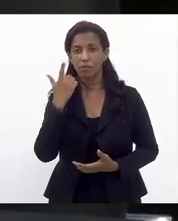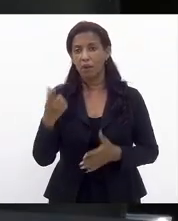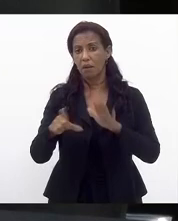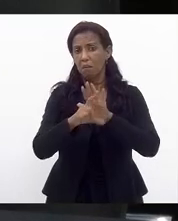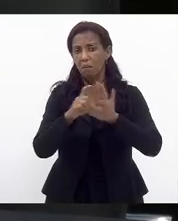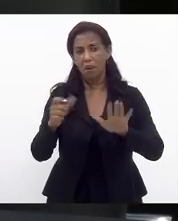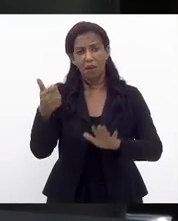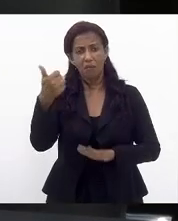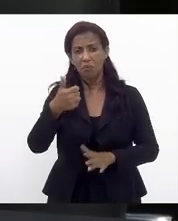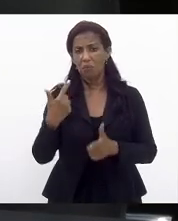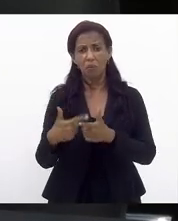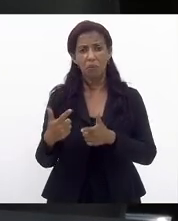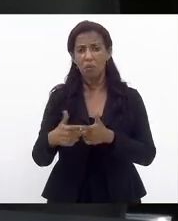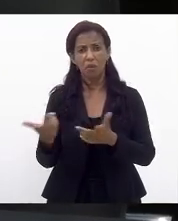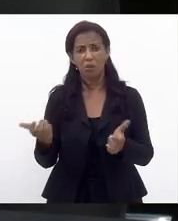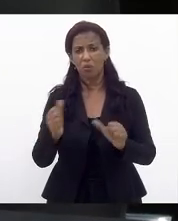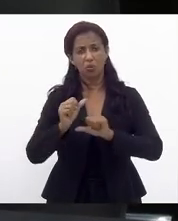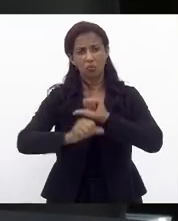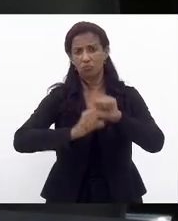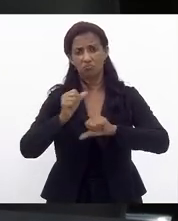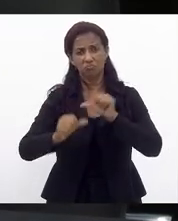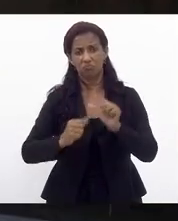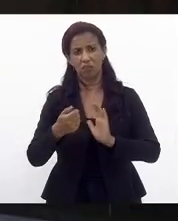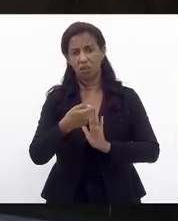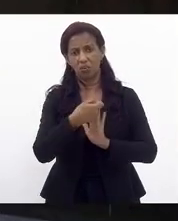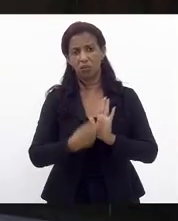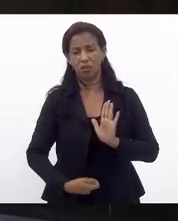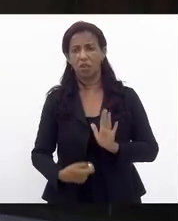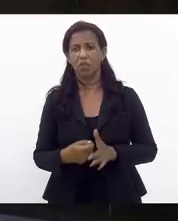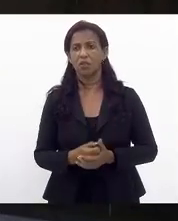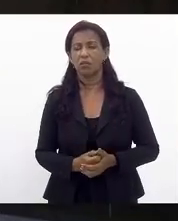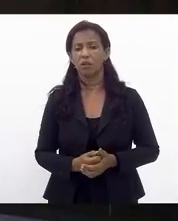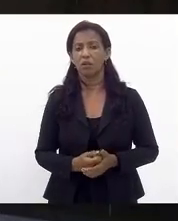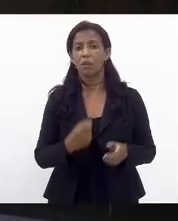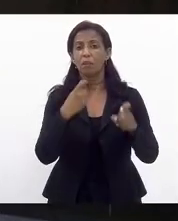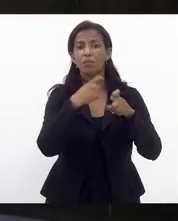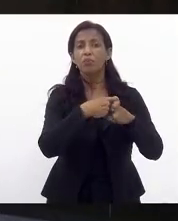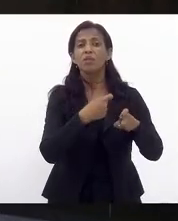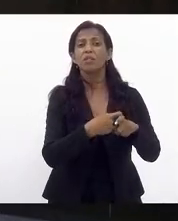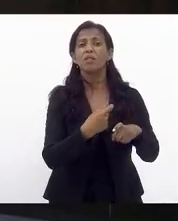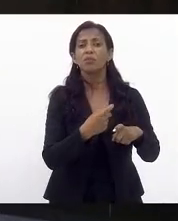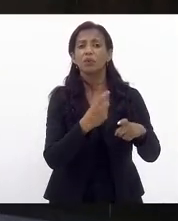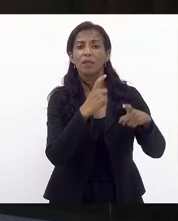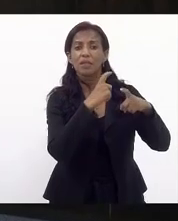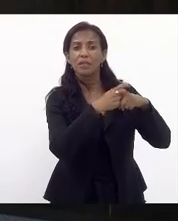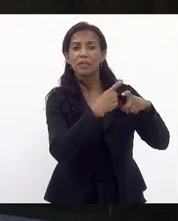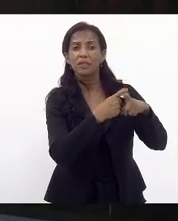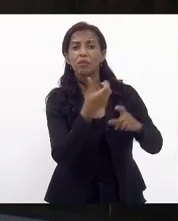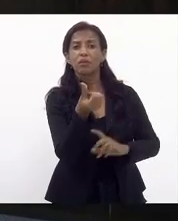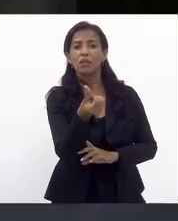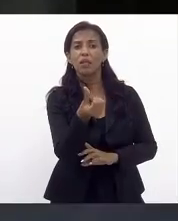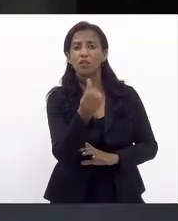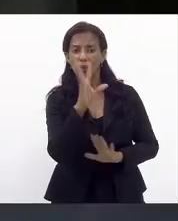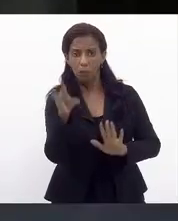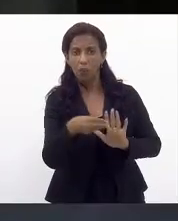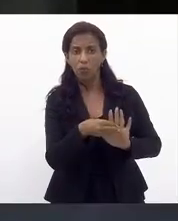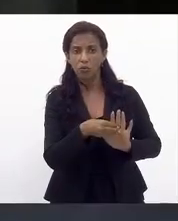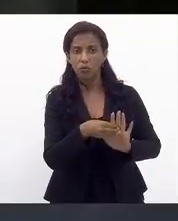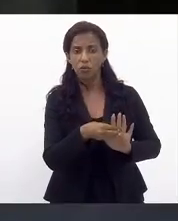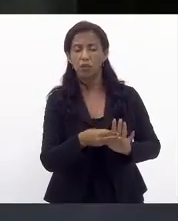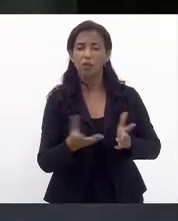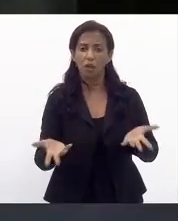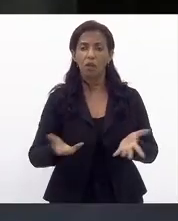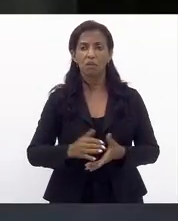parágrafo único também não tem problema nenhum mais um parágrafo mais um mais um inciso mas eu preciso o inciso 6 também pode